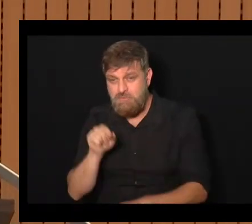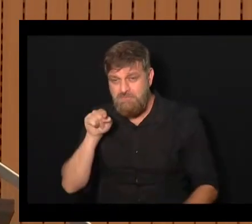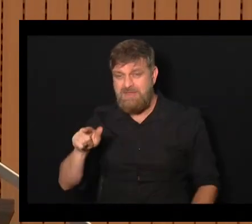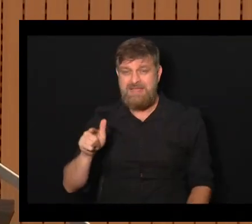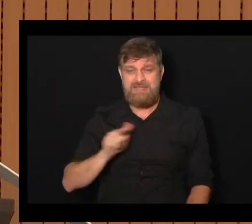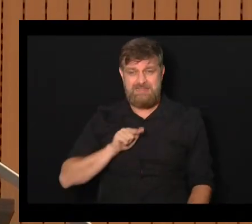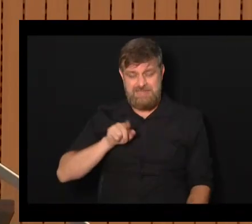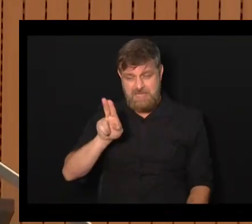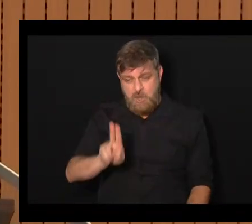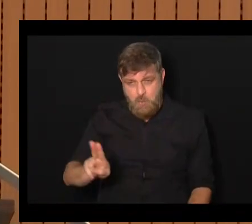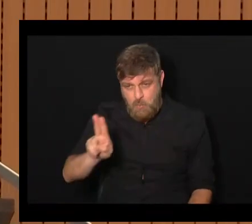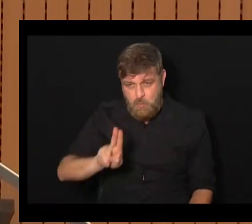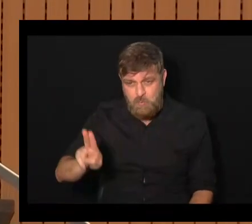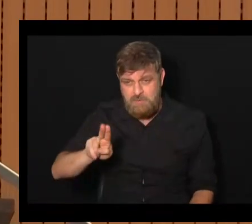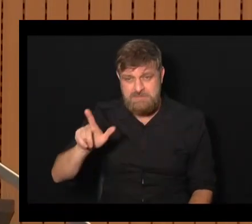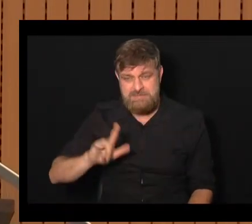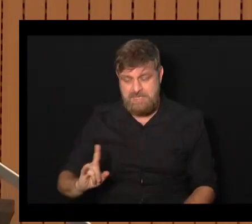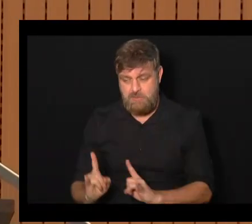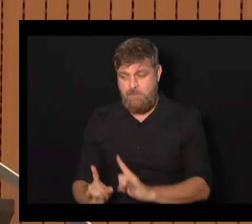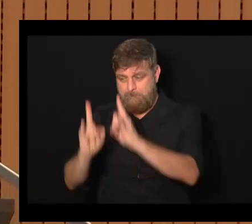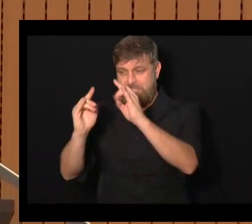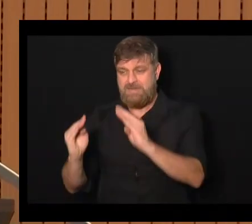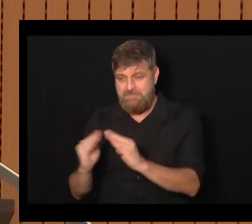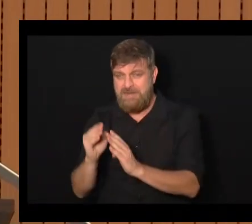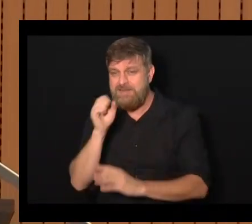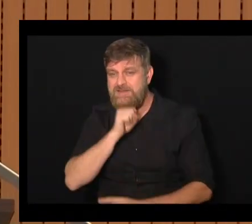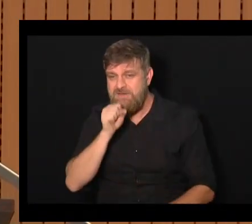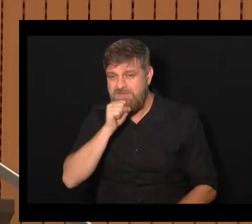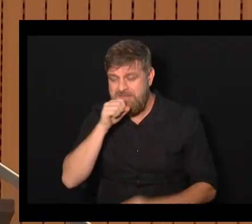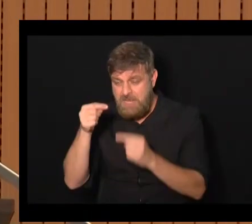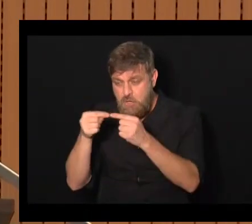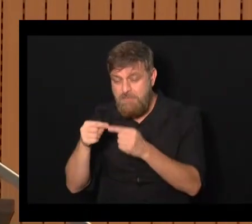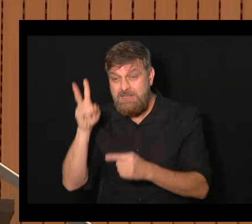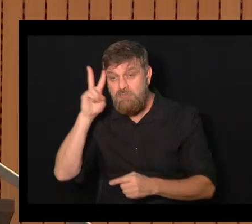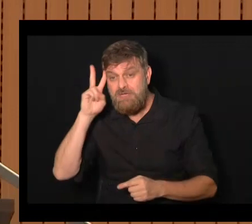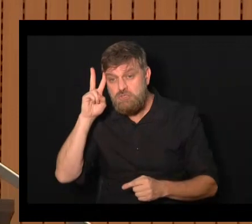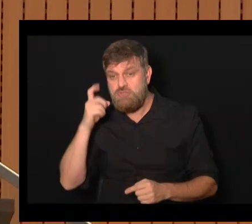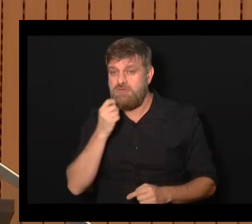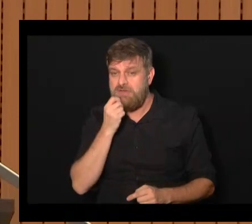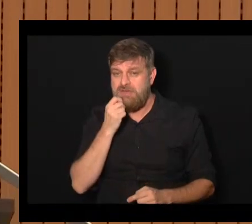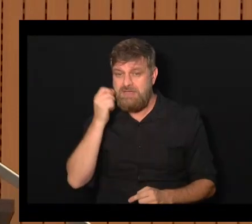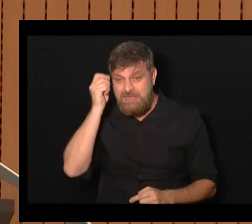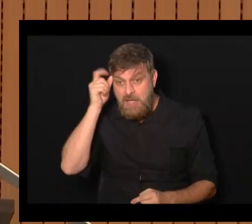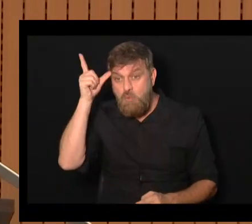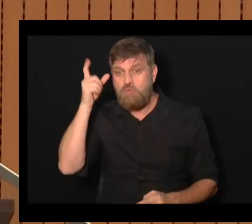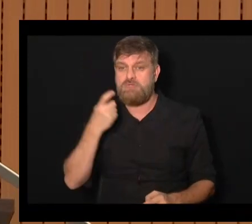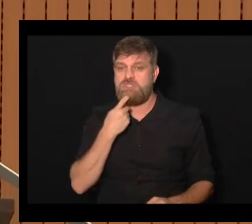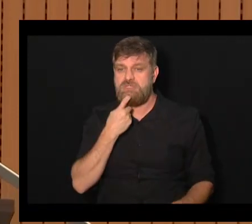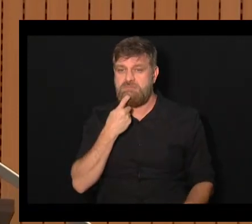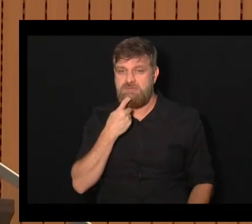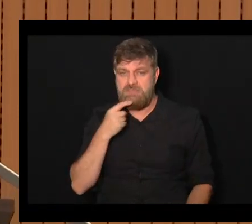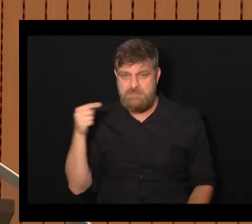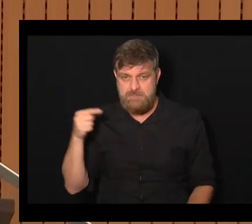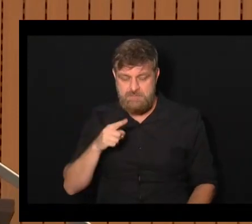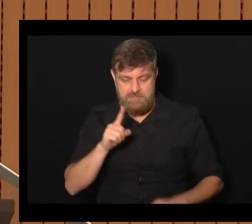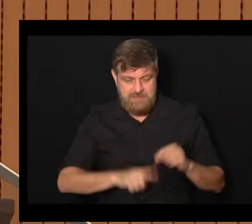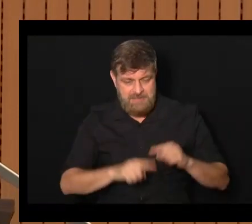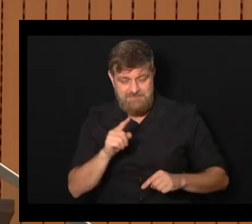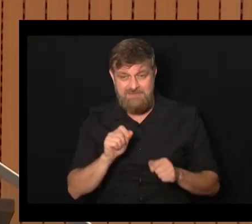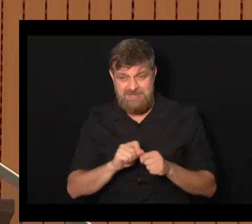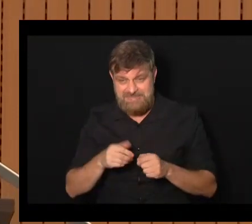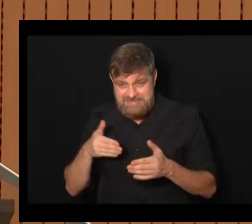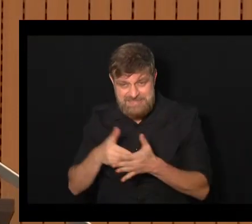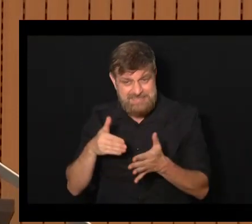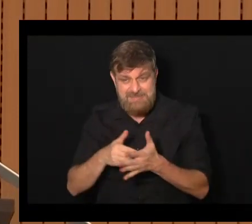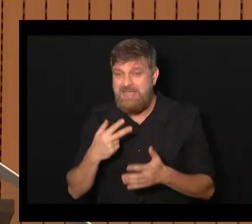tenha utilizado referido potencial. Entendemos que este dispositivo traz um gigantesco obstáculo